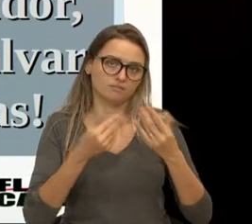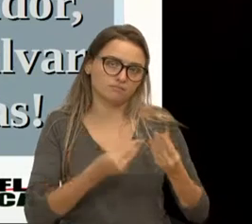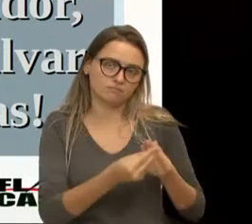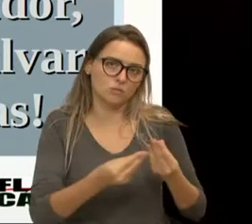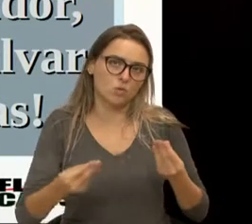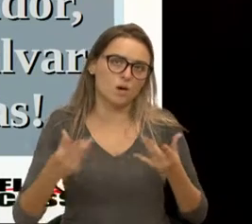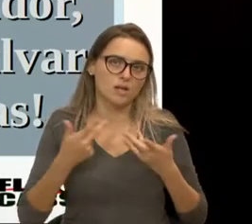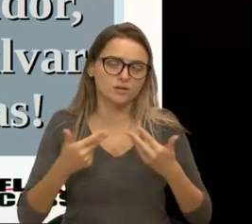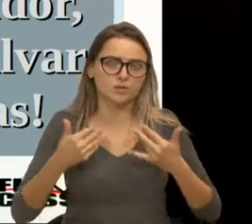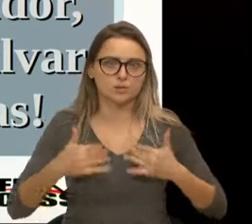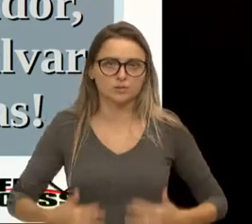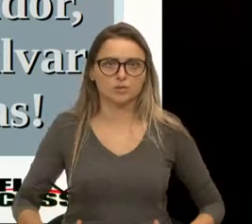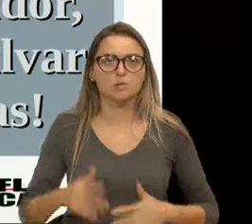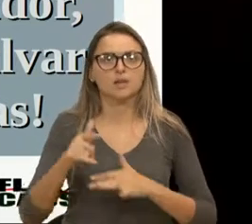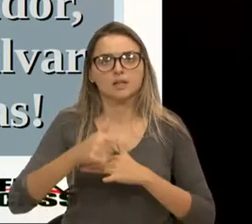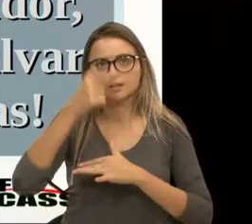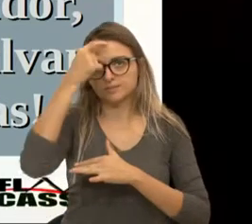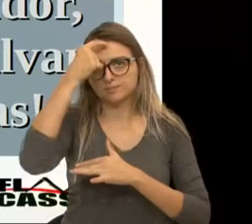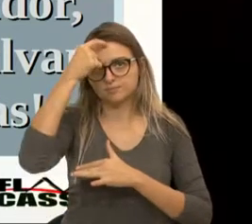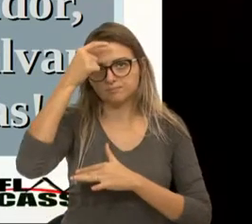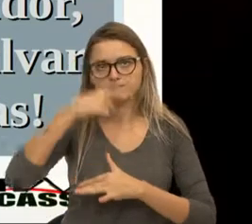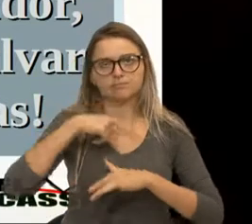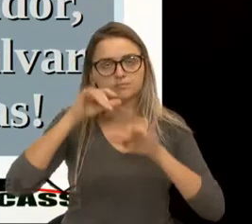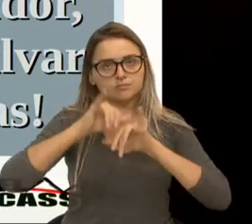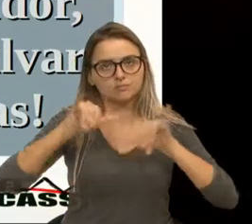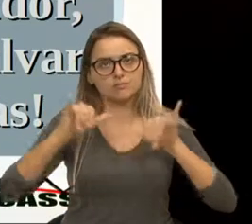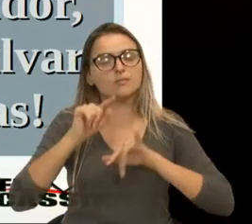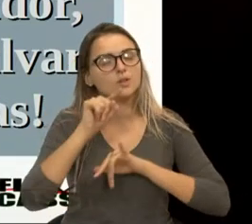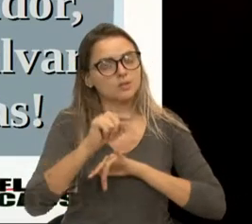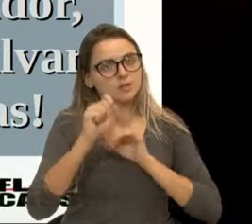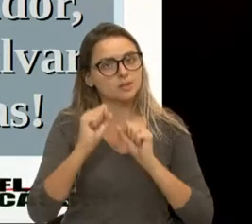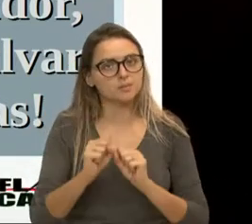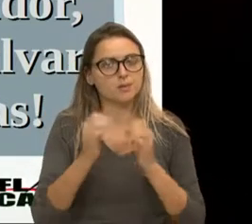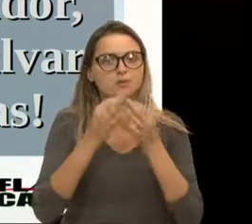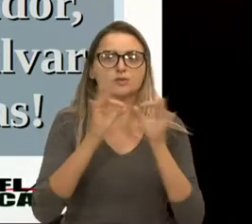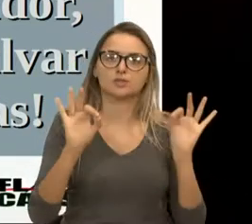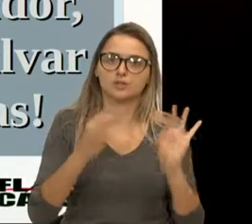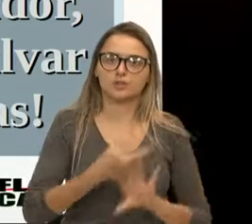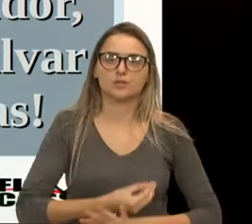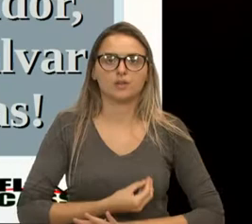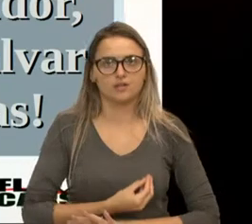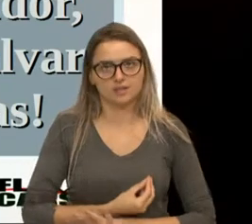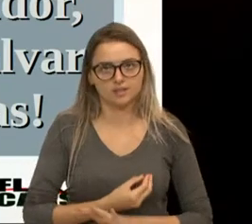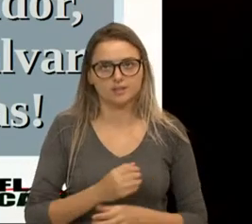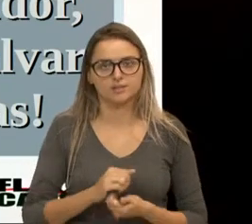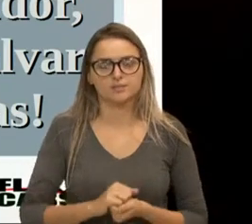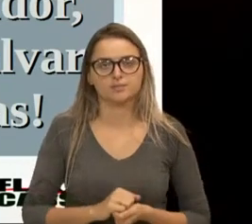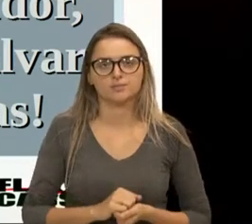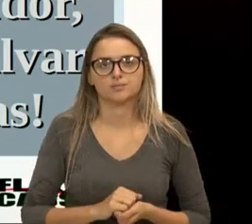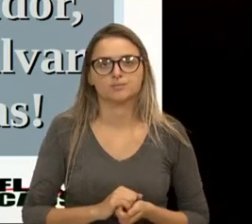campanha de conscientização. Seja um doador, você pode salvar vidas.